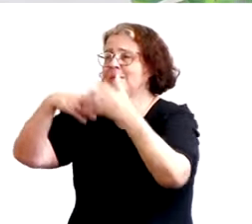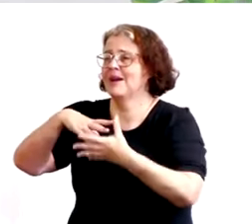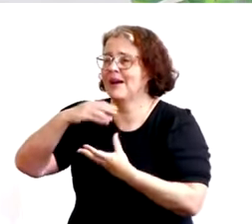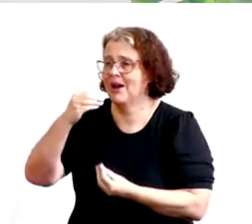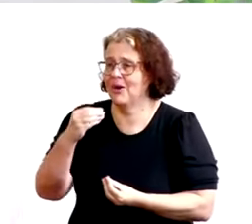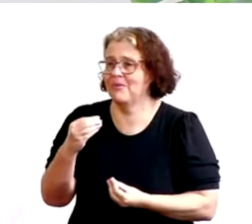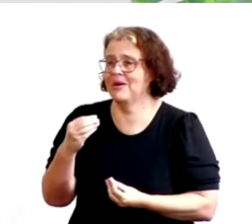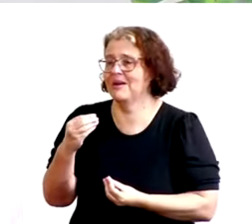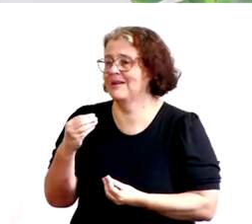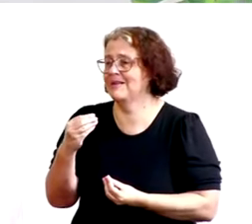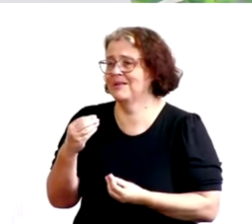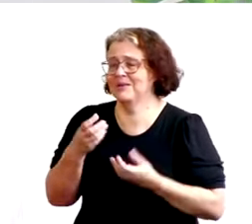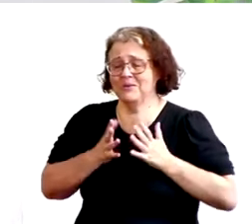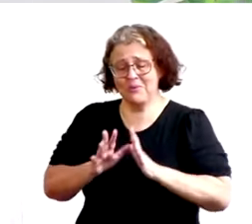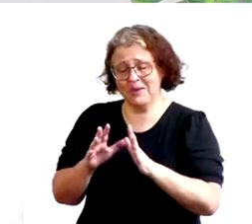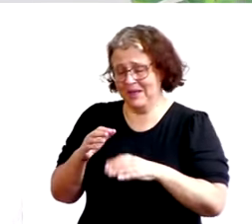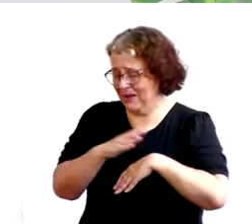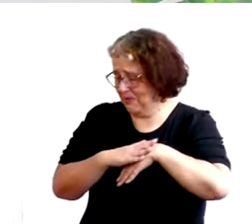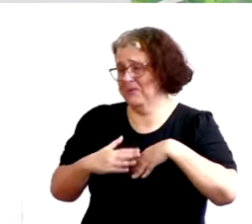consolar-se